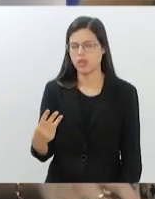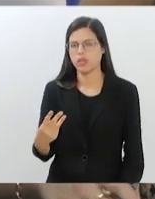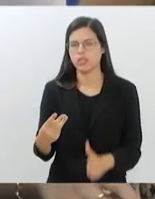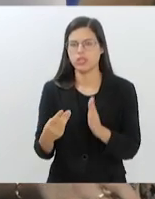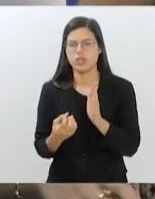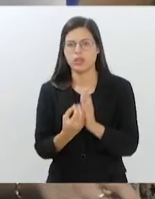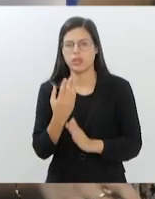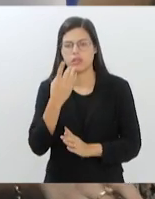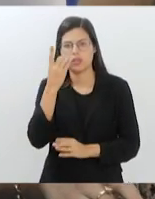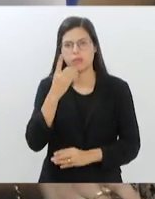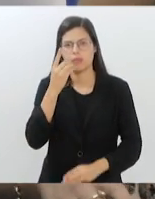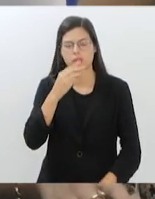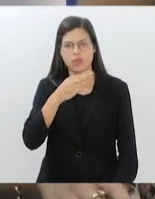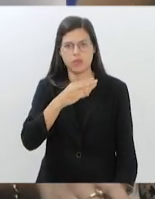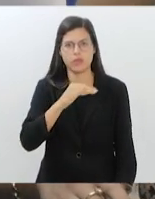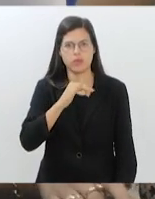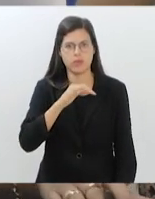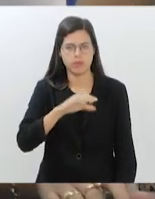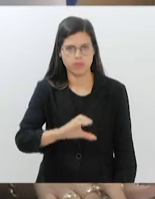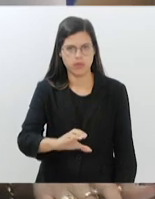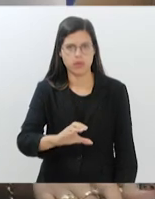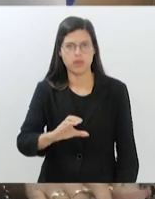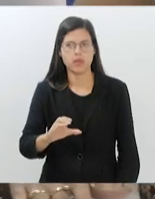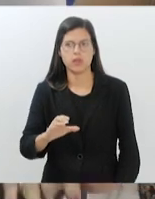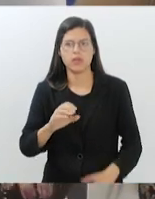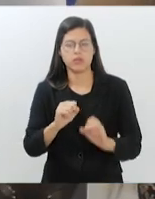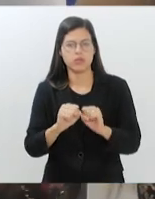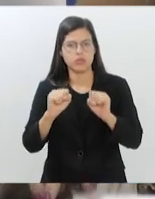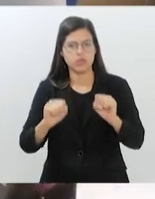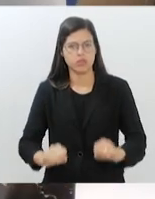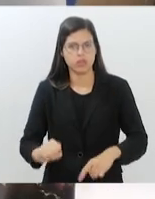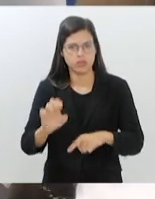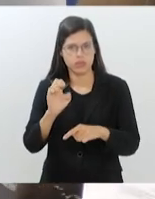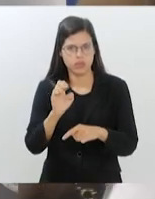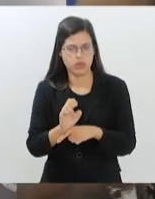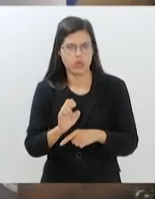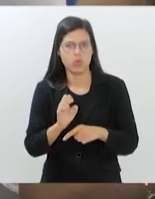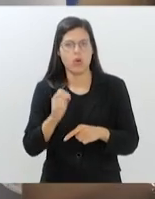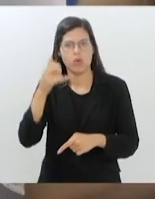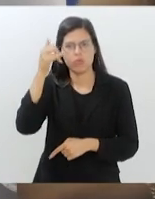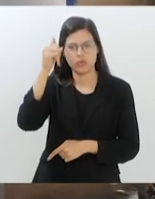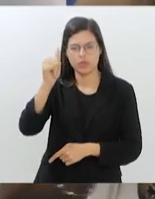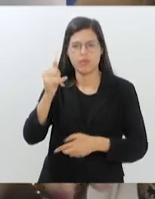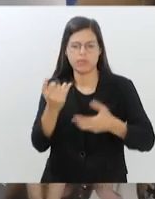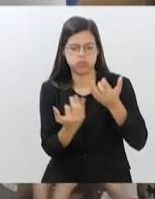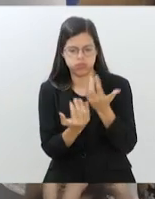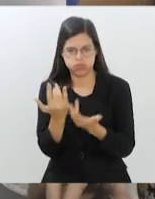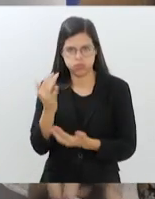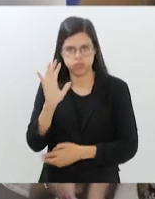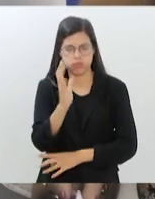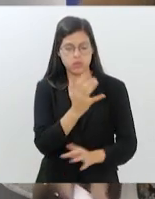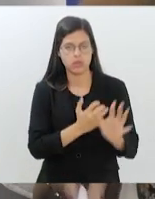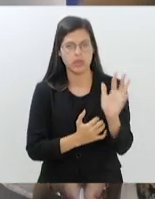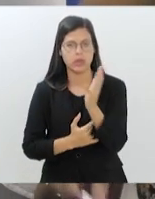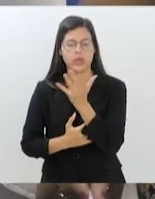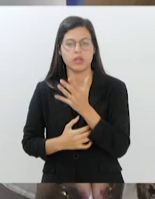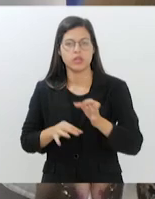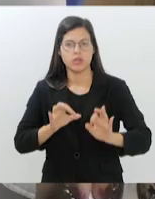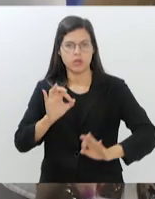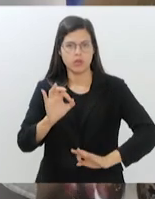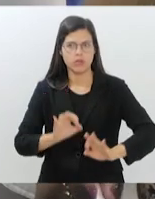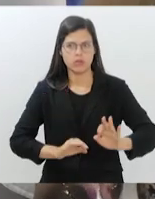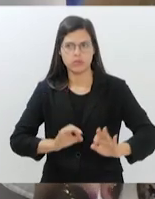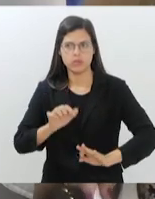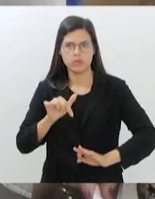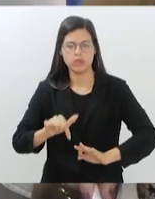autoria do deputado Carlos min que institui o sistema Estadual de Prevenção e combate a incêndios florestais o plano operativo decenal